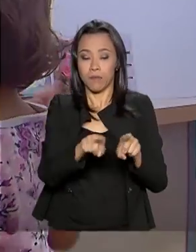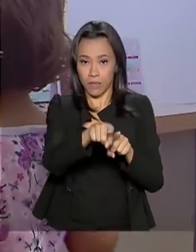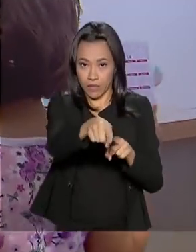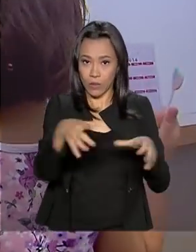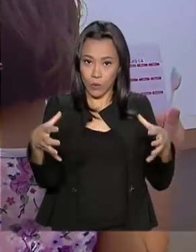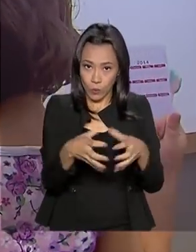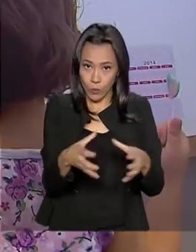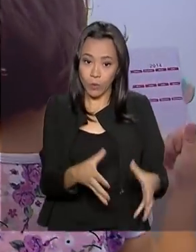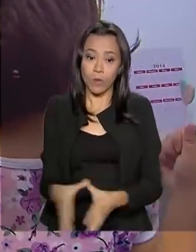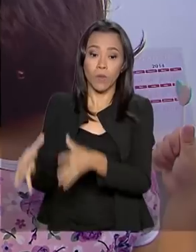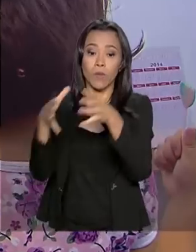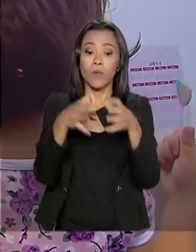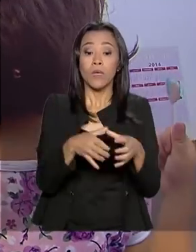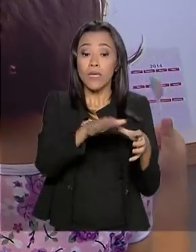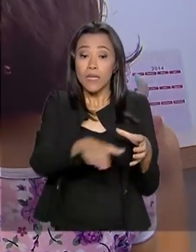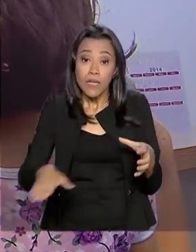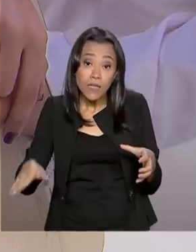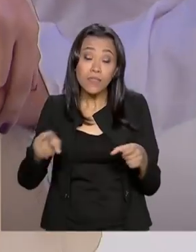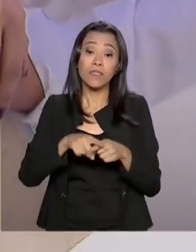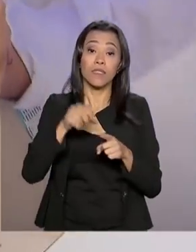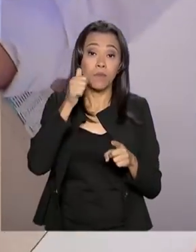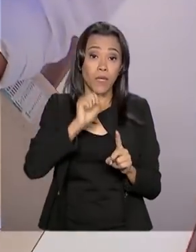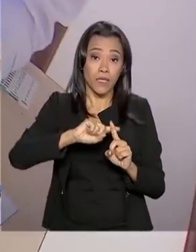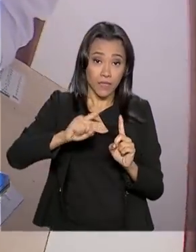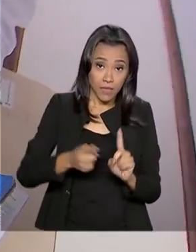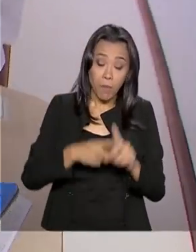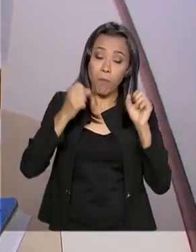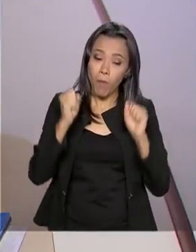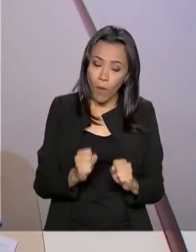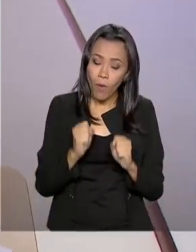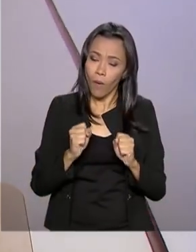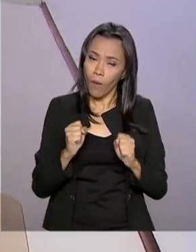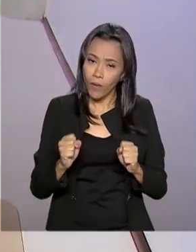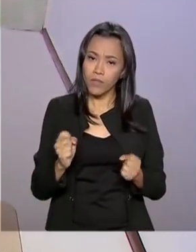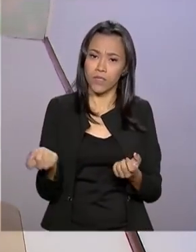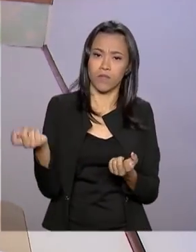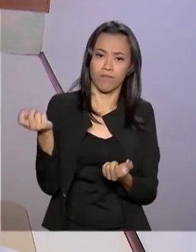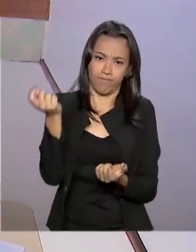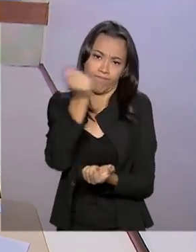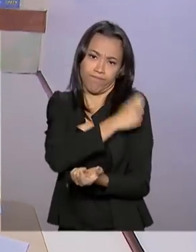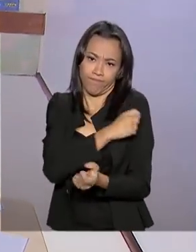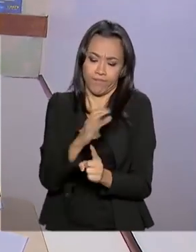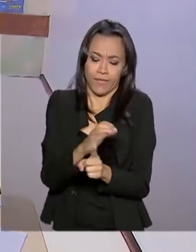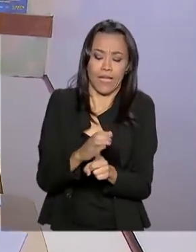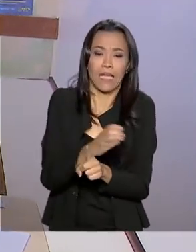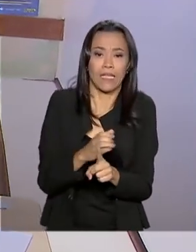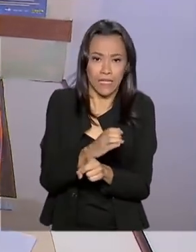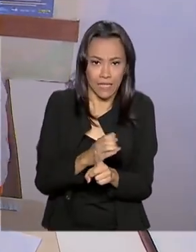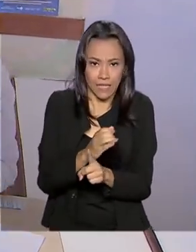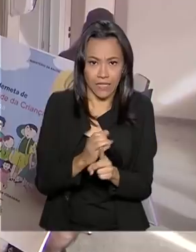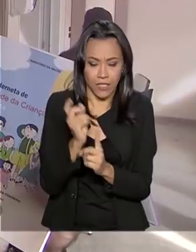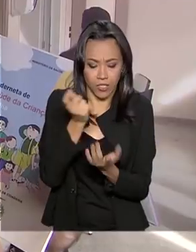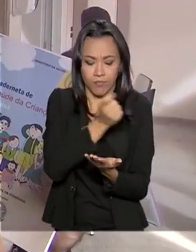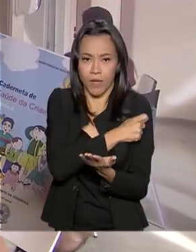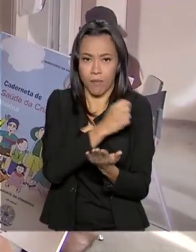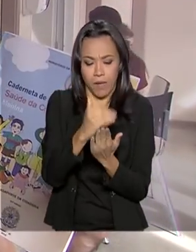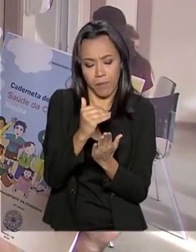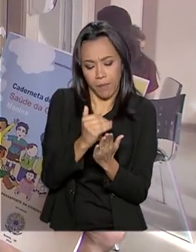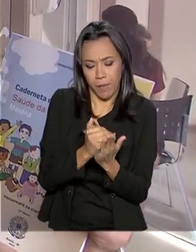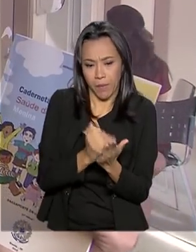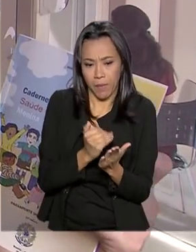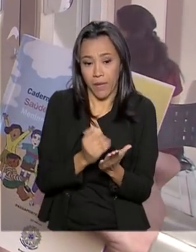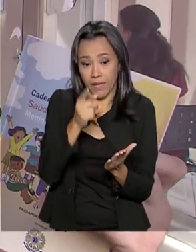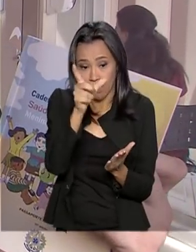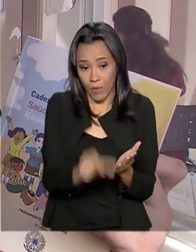E gestantes e crianças podem ainda atualizar as demais vacinas previstas na caderneta de vacinação, como é o caso